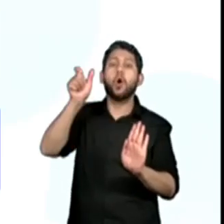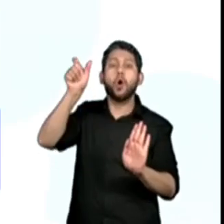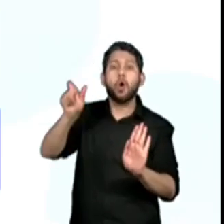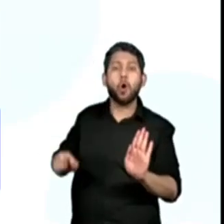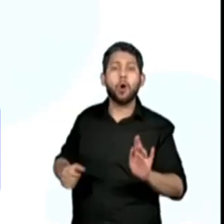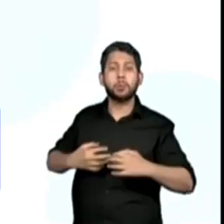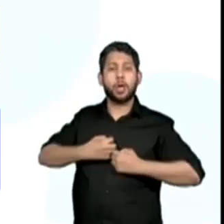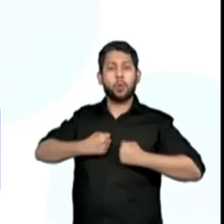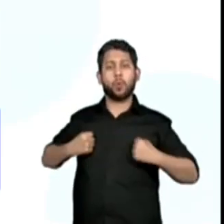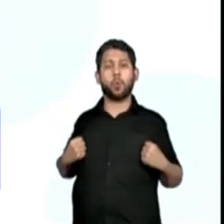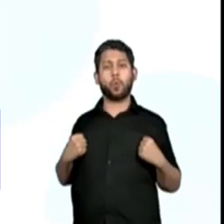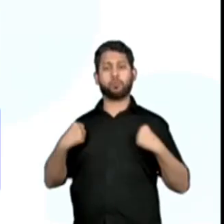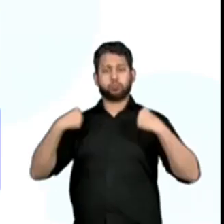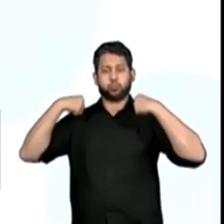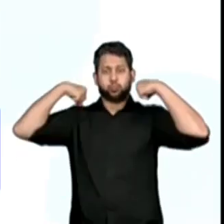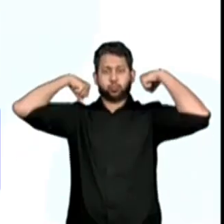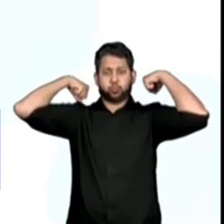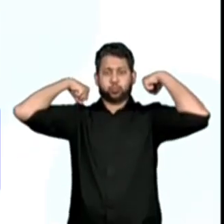Apresentação.